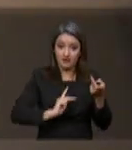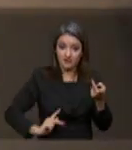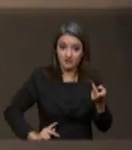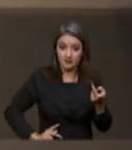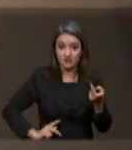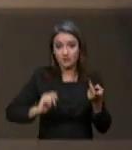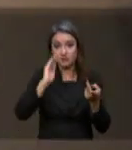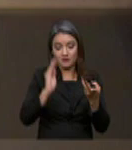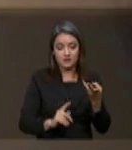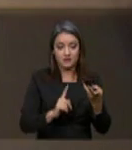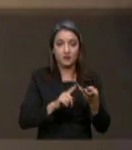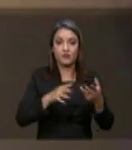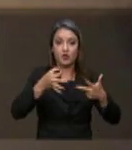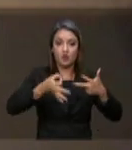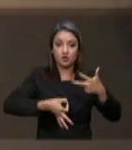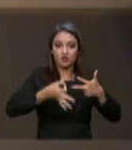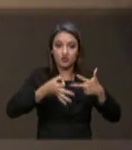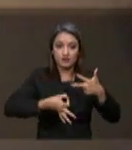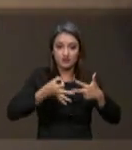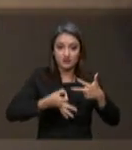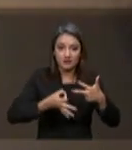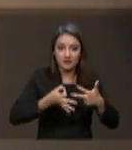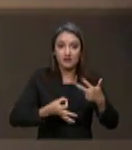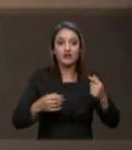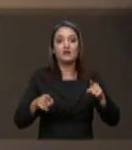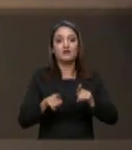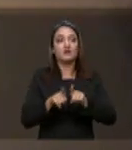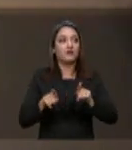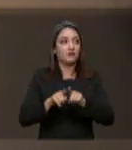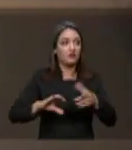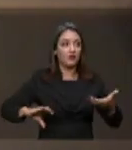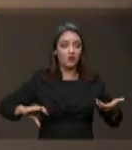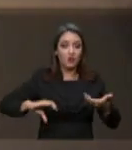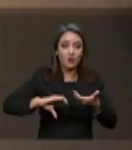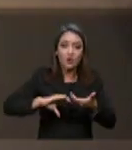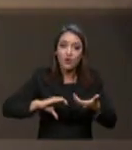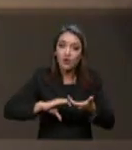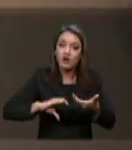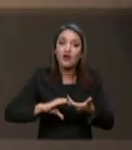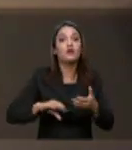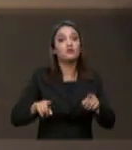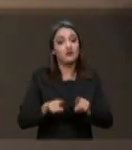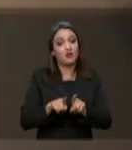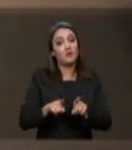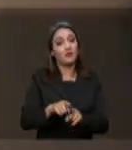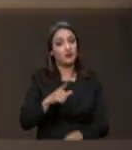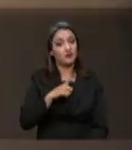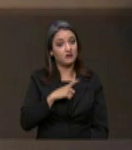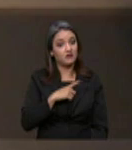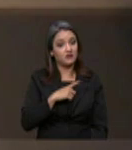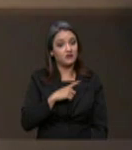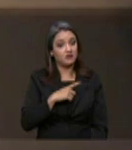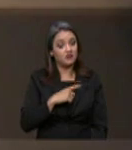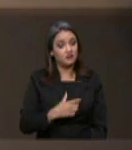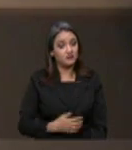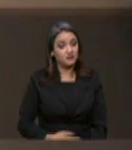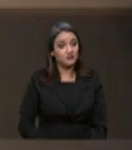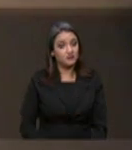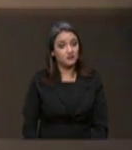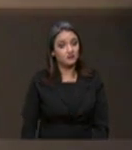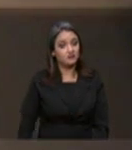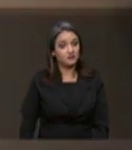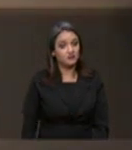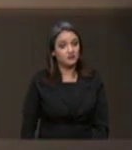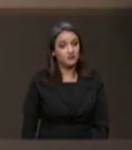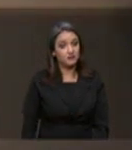república poder judiciário Congresso Nacional também tenho e no